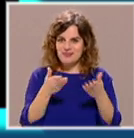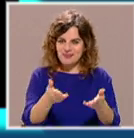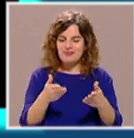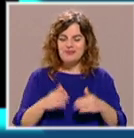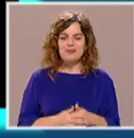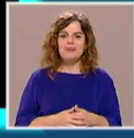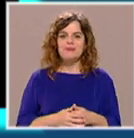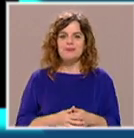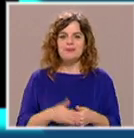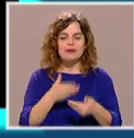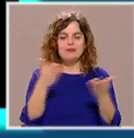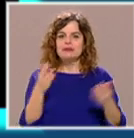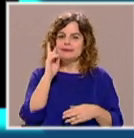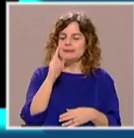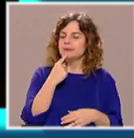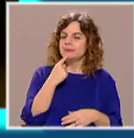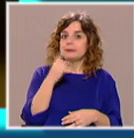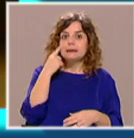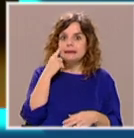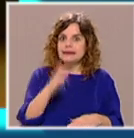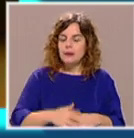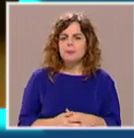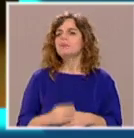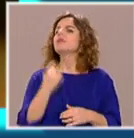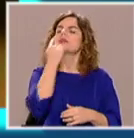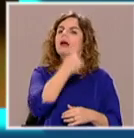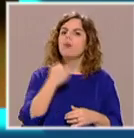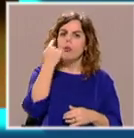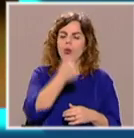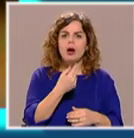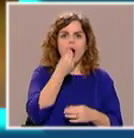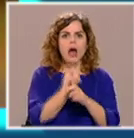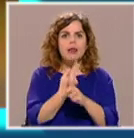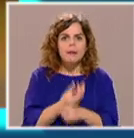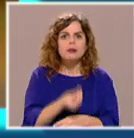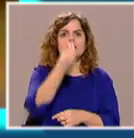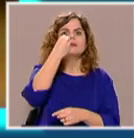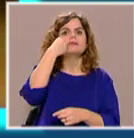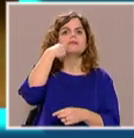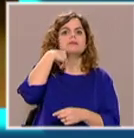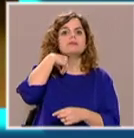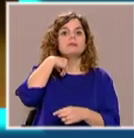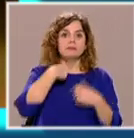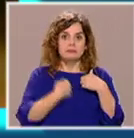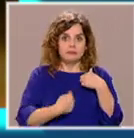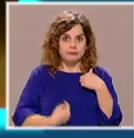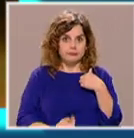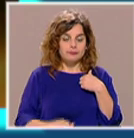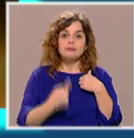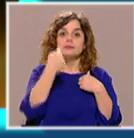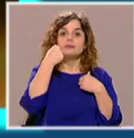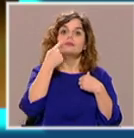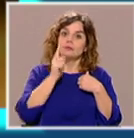vocês perceberem e ouvirem com muita atenção. A boca é o local de entrada dos alimentos no sistema digestivo e é aí que a